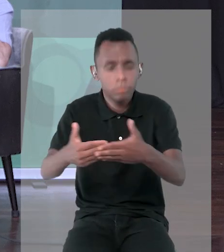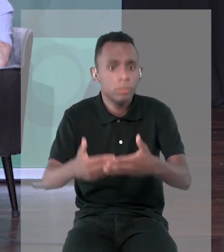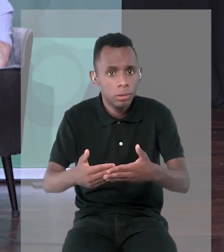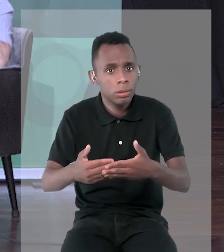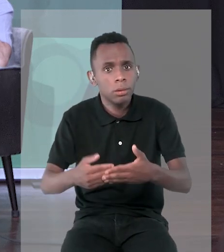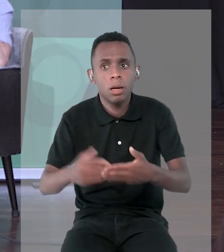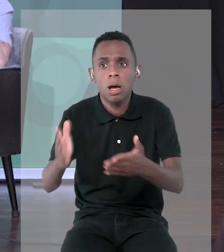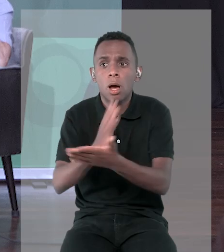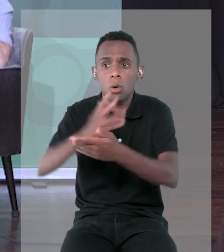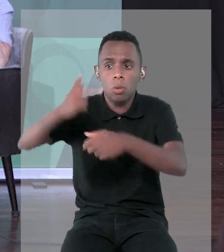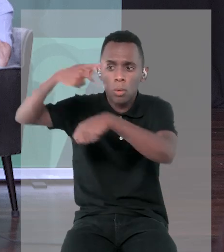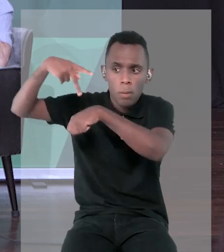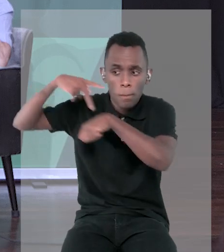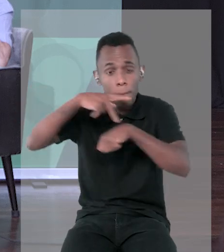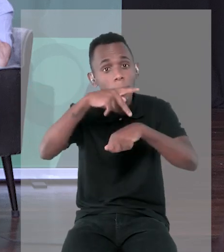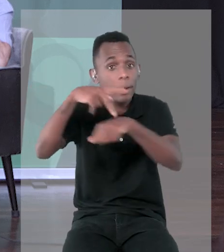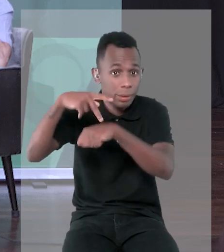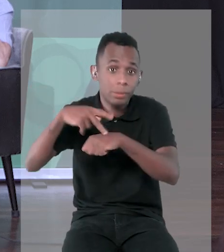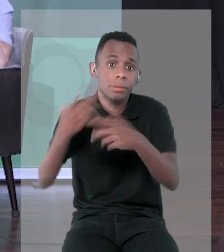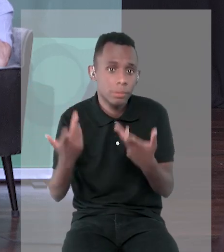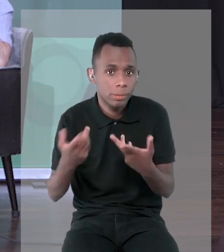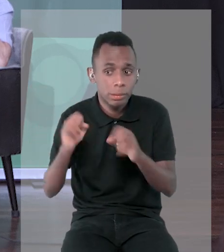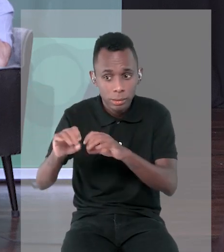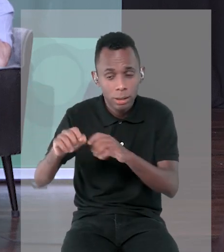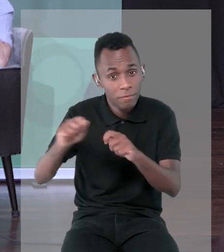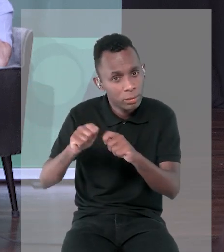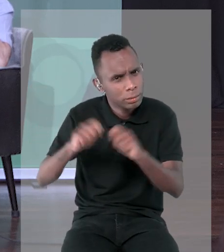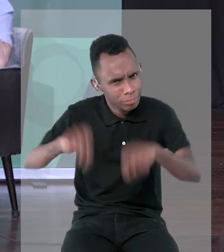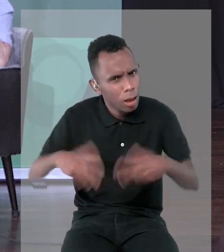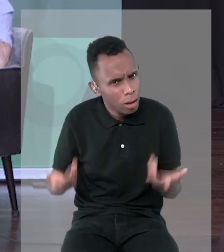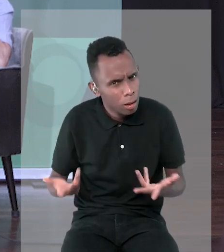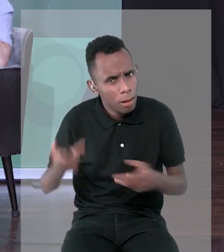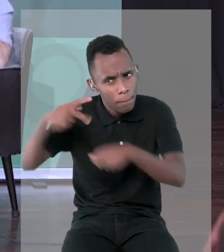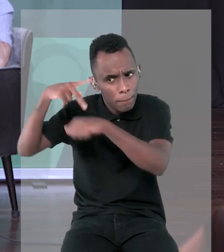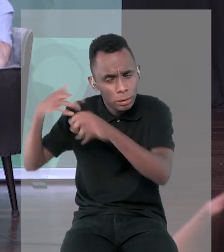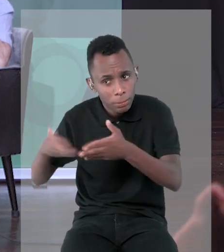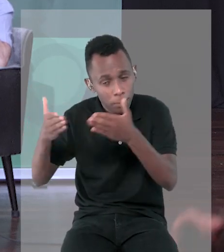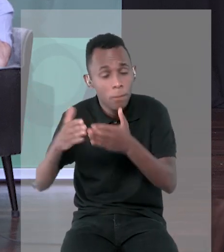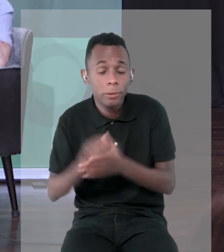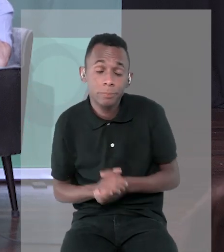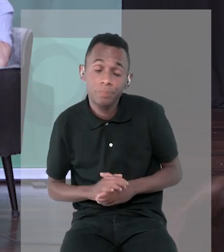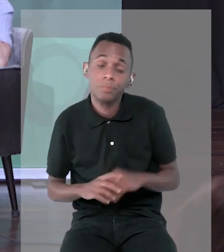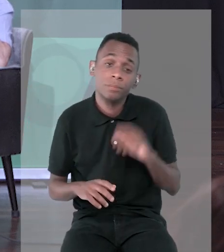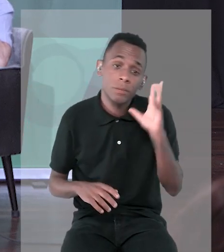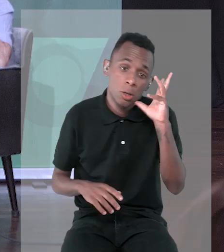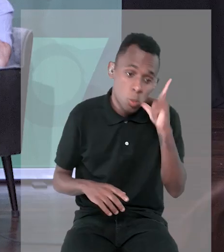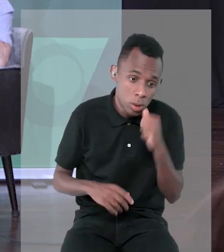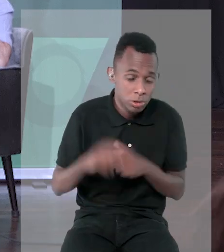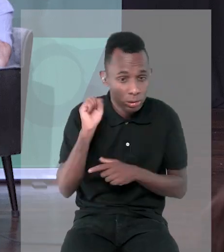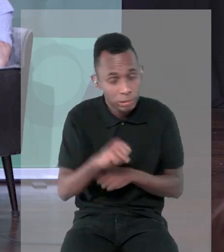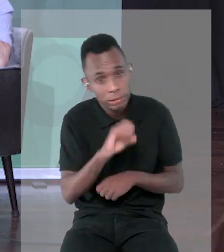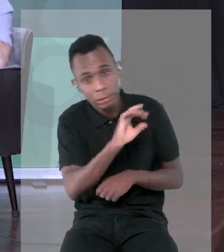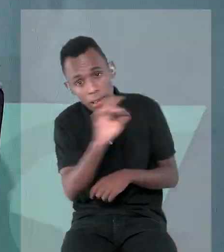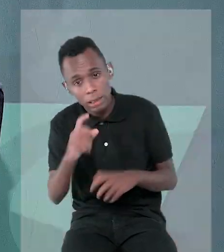em países extremamente mais degradados e ensinar a fazer? Olha, eu acho que sim. Eu acho que cada contexto